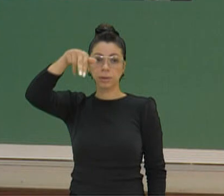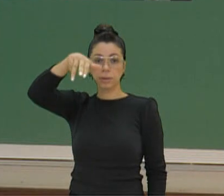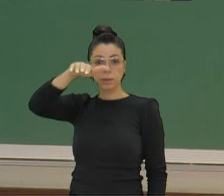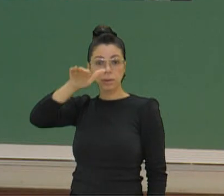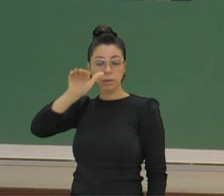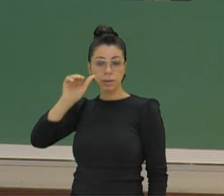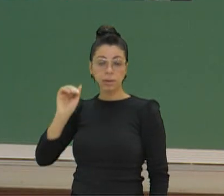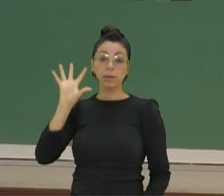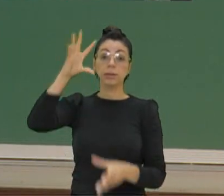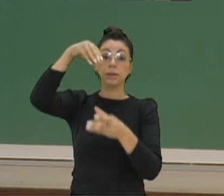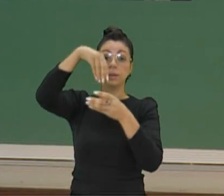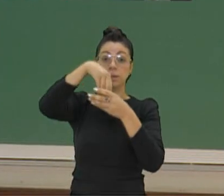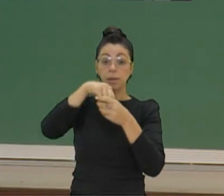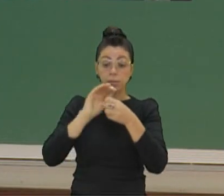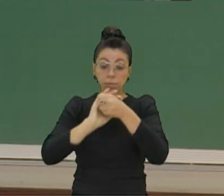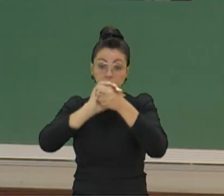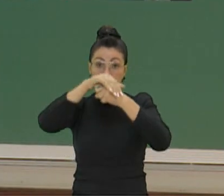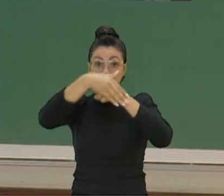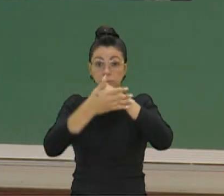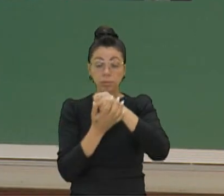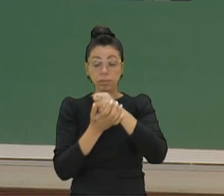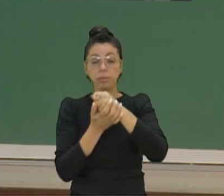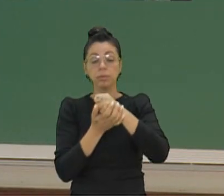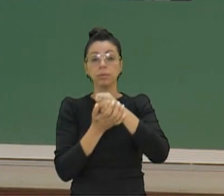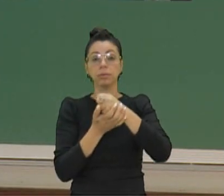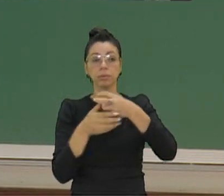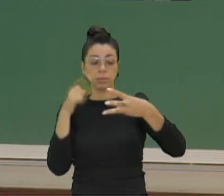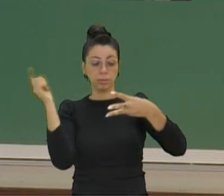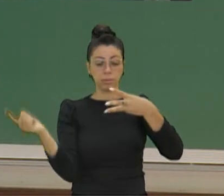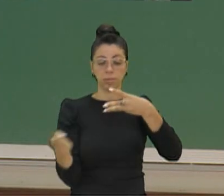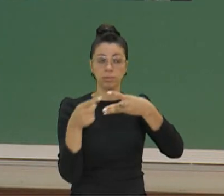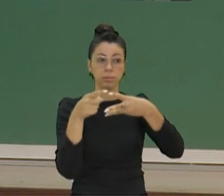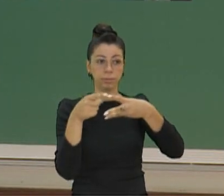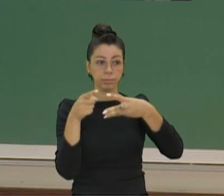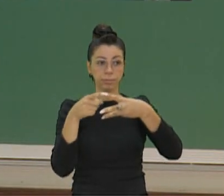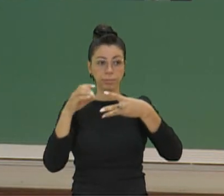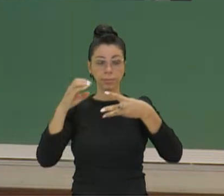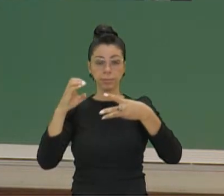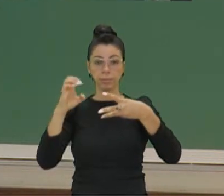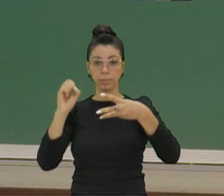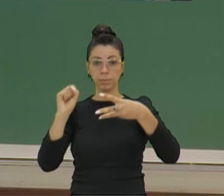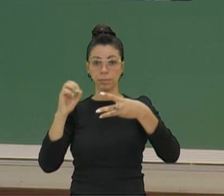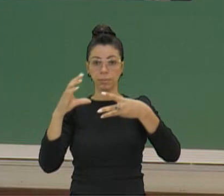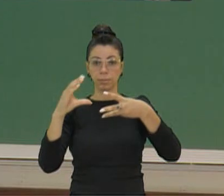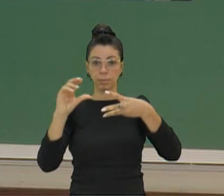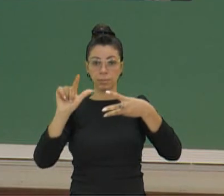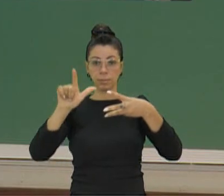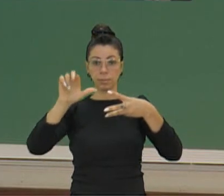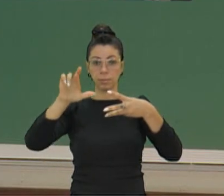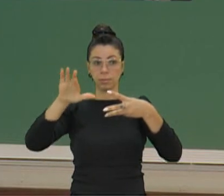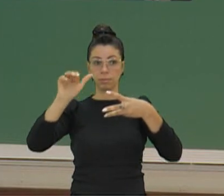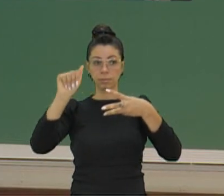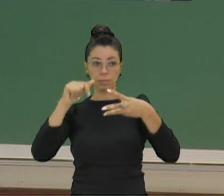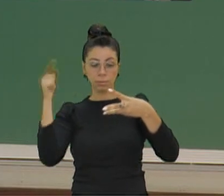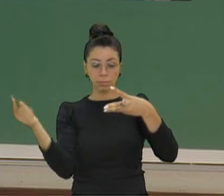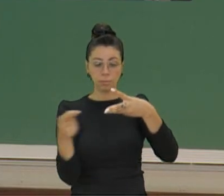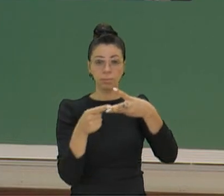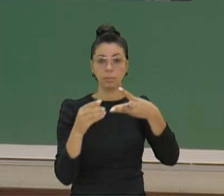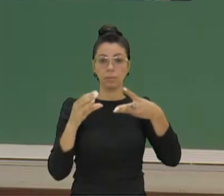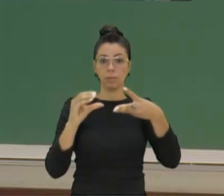parte dos nossos olhos, que são 3. A esclera, que também é chamada de esclerótica,